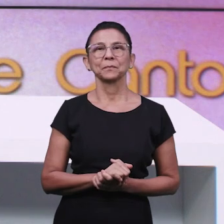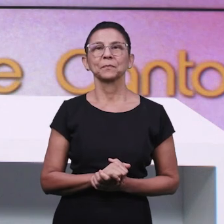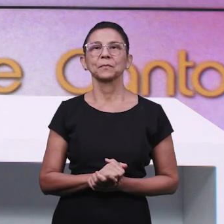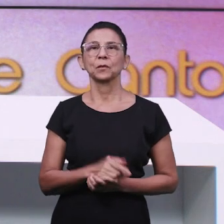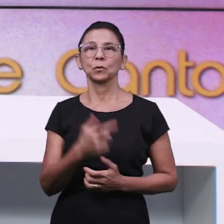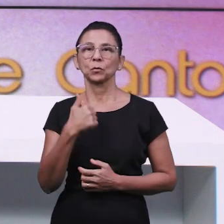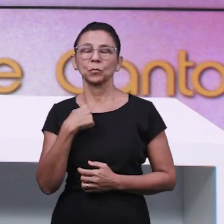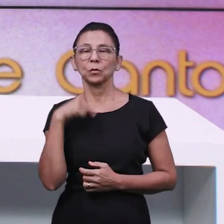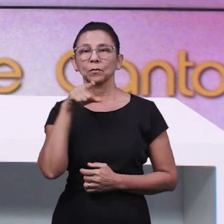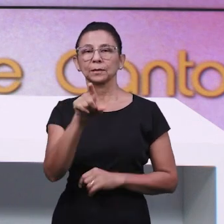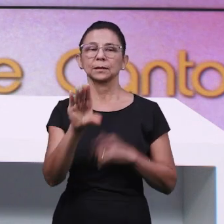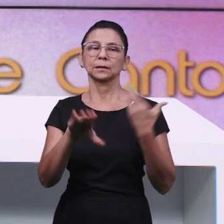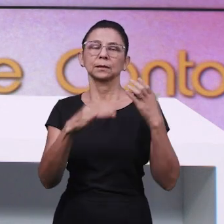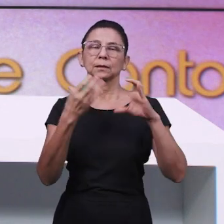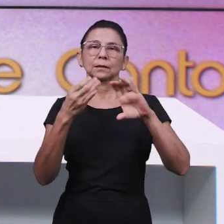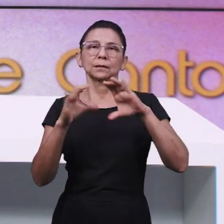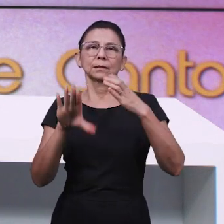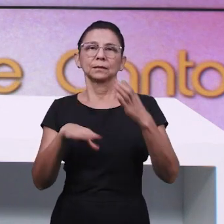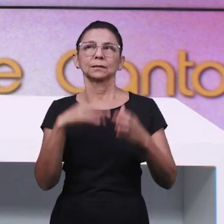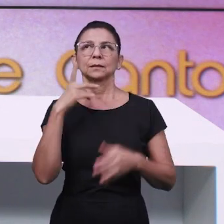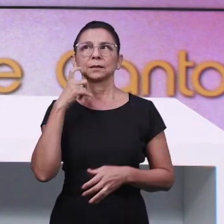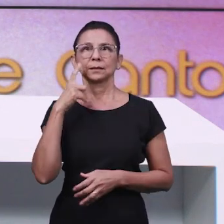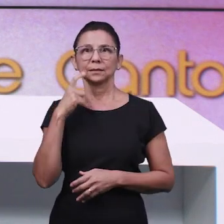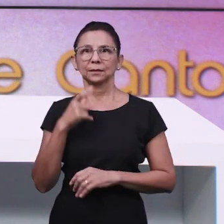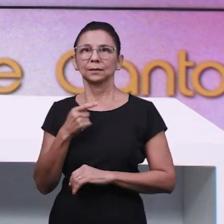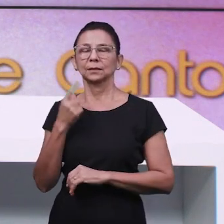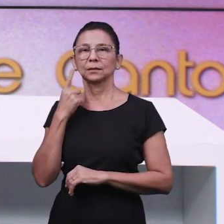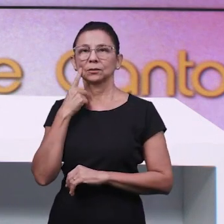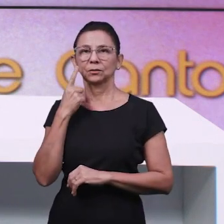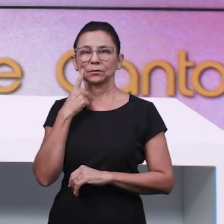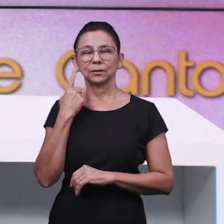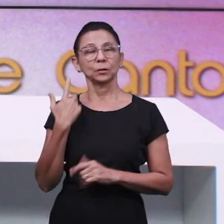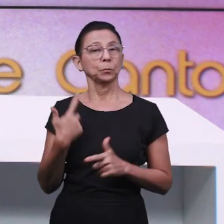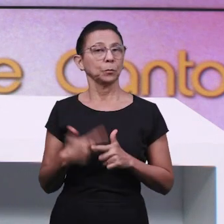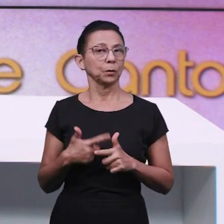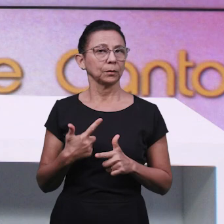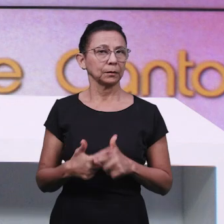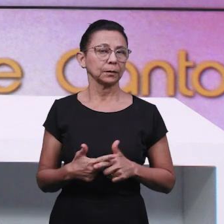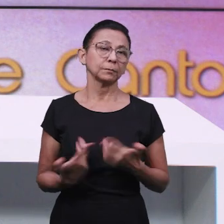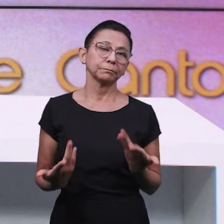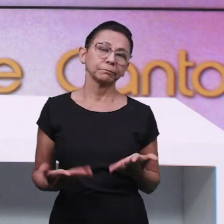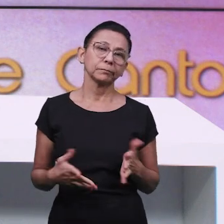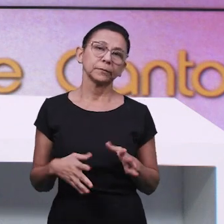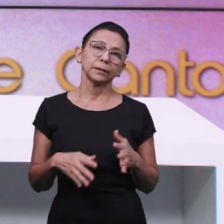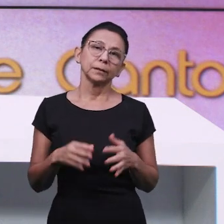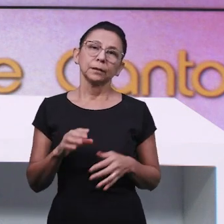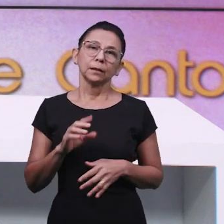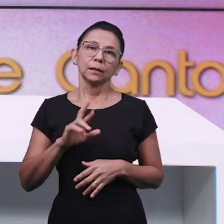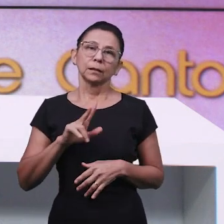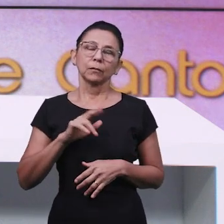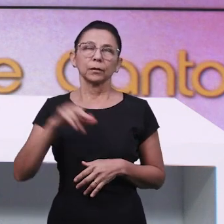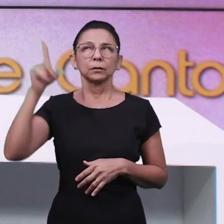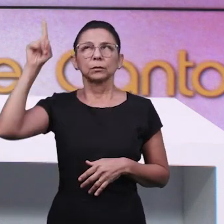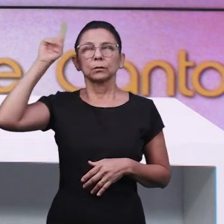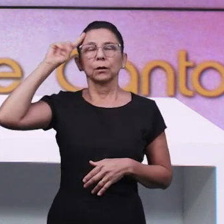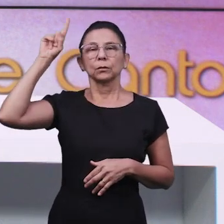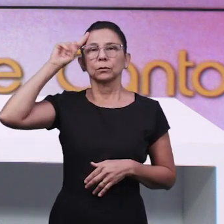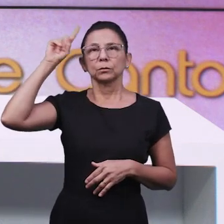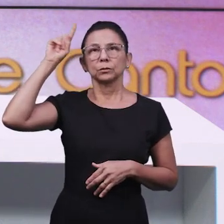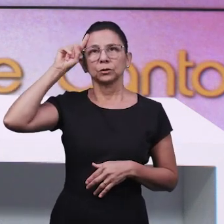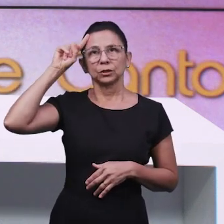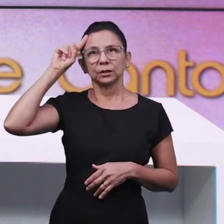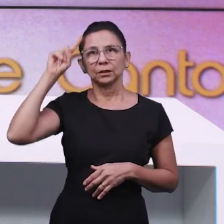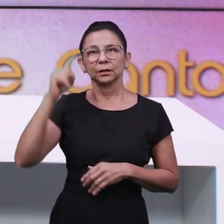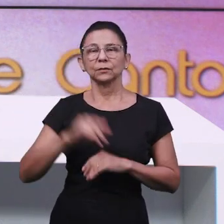Isso é muito interessante de nós assistirmos, porque também não é todos os dias que